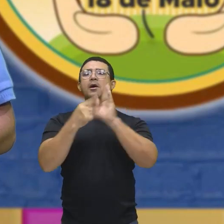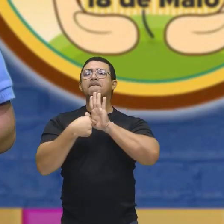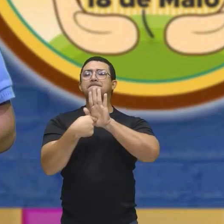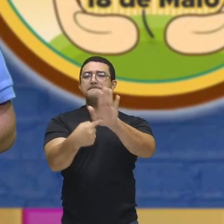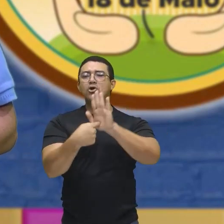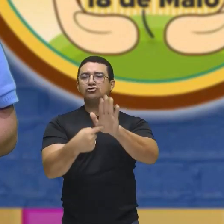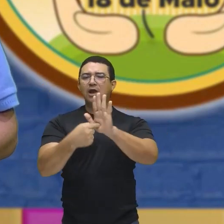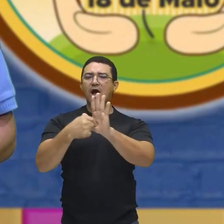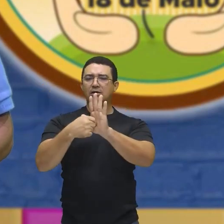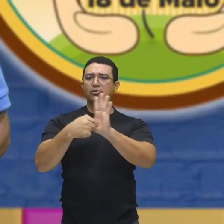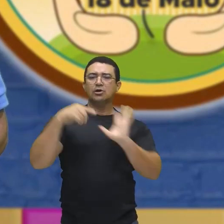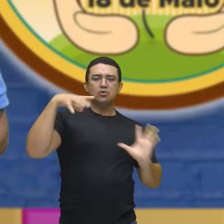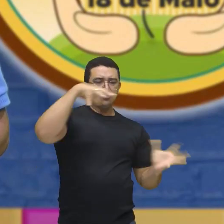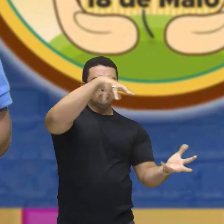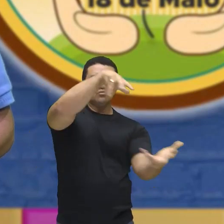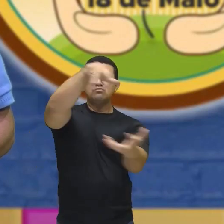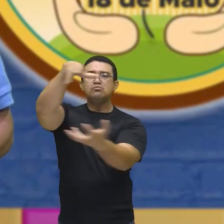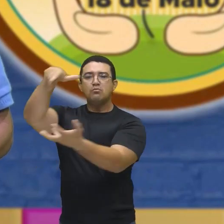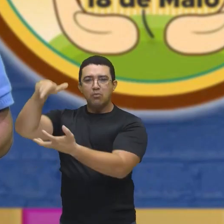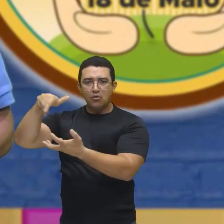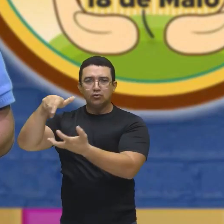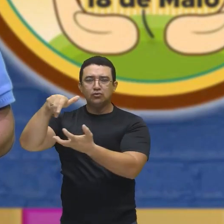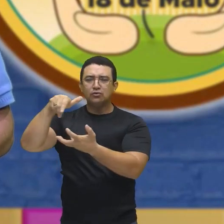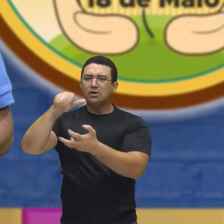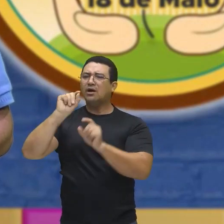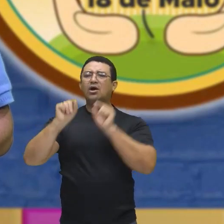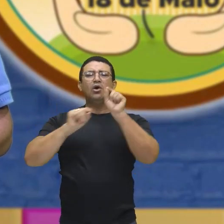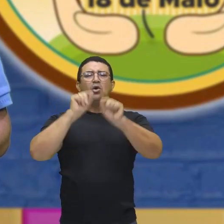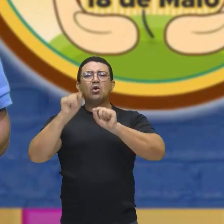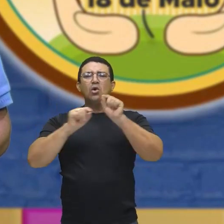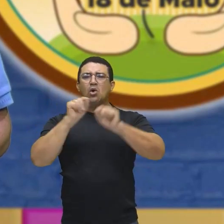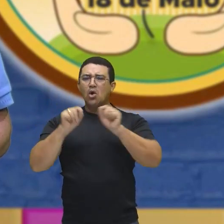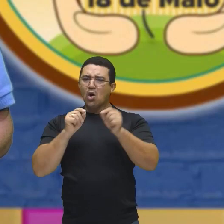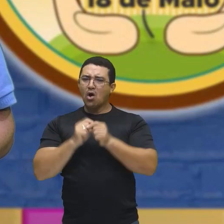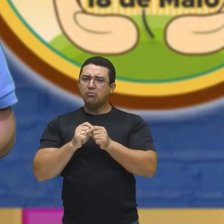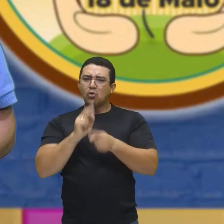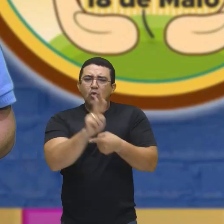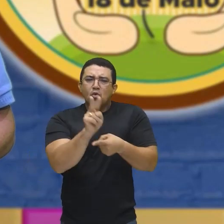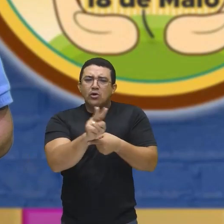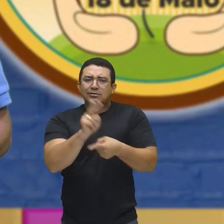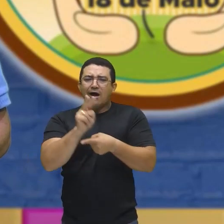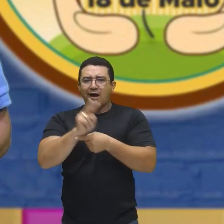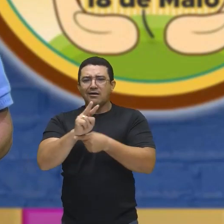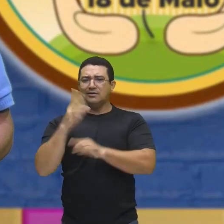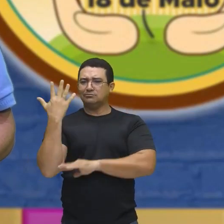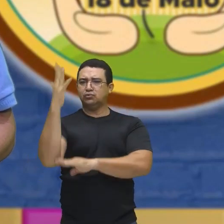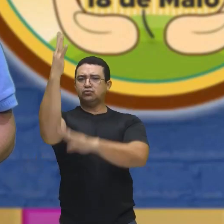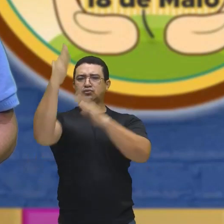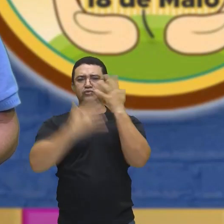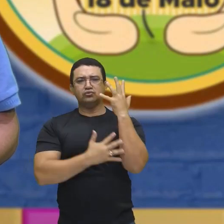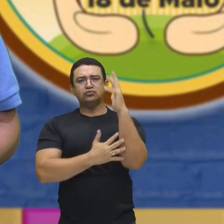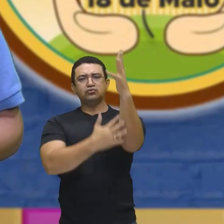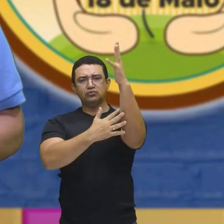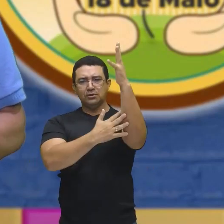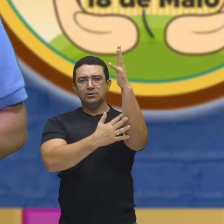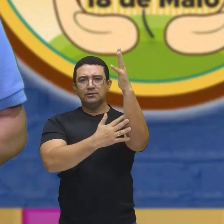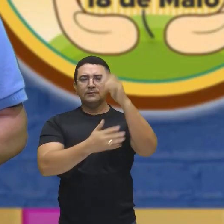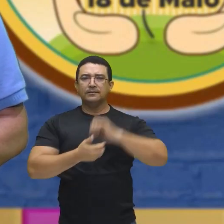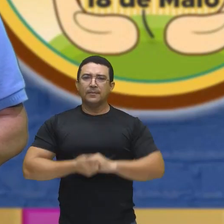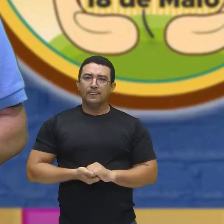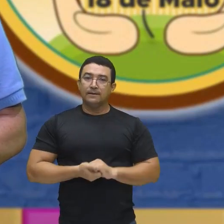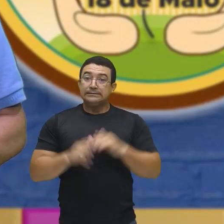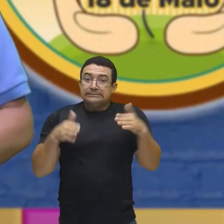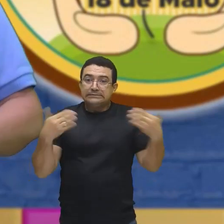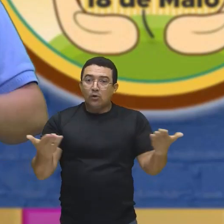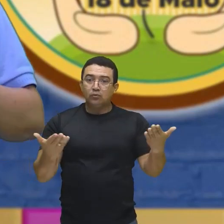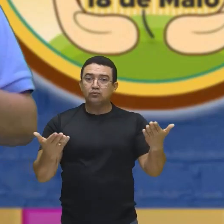para a humanidade, para o mundo, como se tratar o meio ambiente, como cuidar do meio ambiente. Então, a